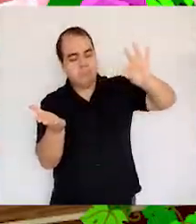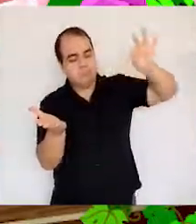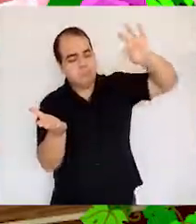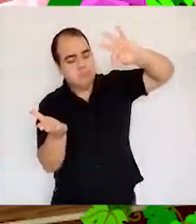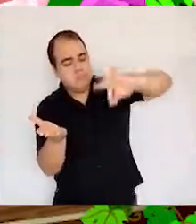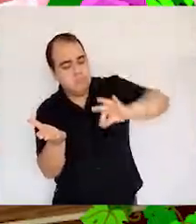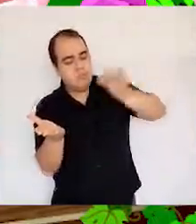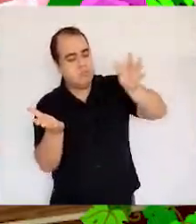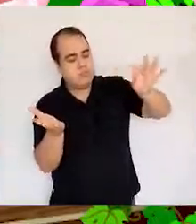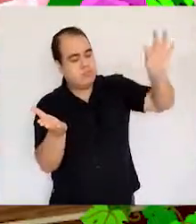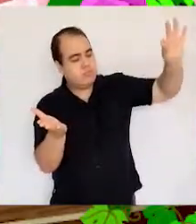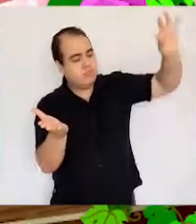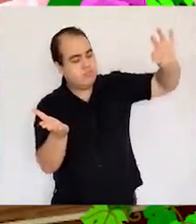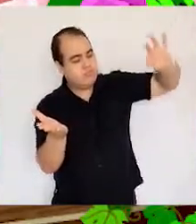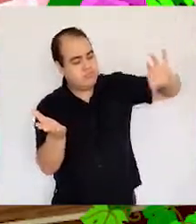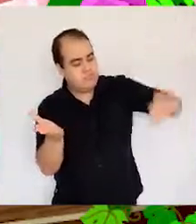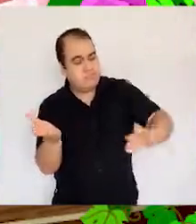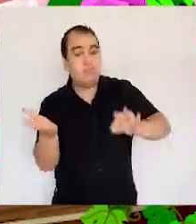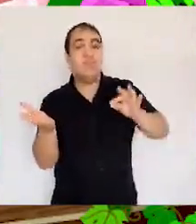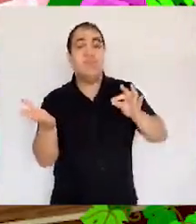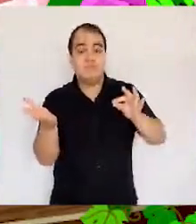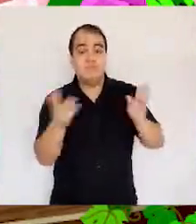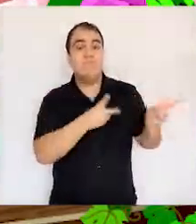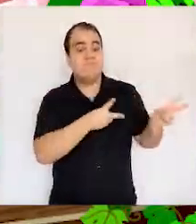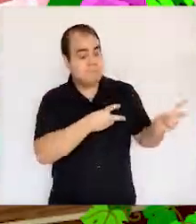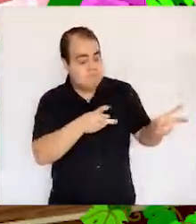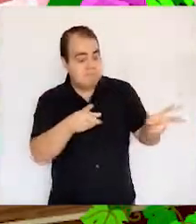abelice, yo, yo, yo, yo.